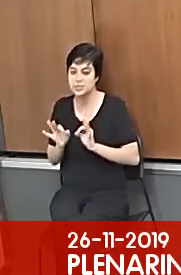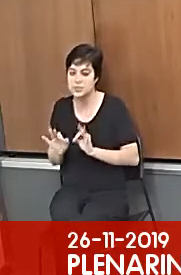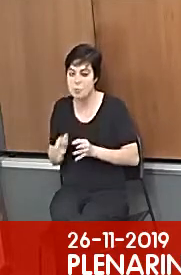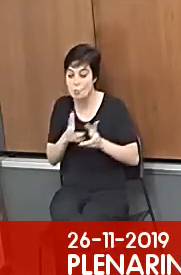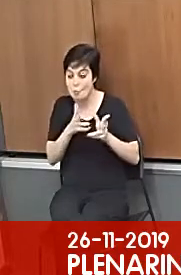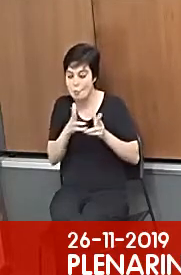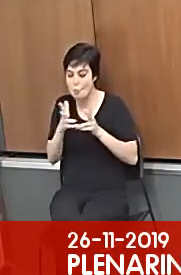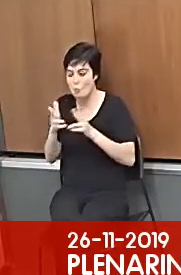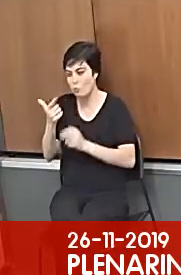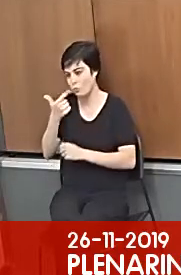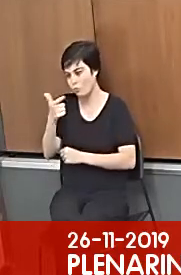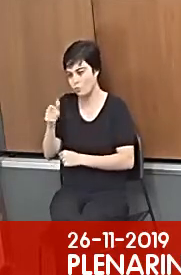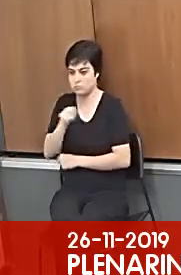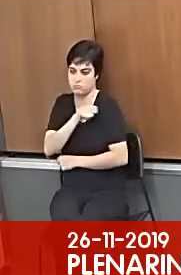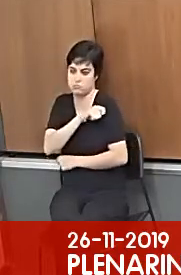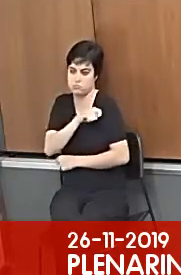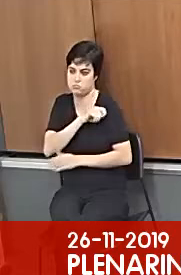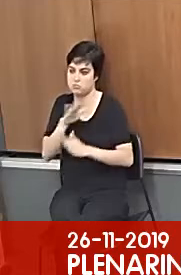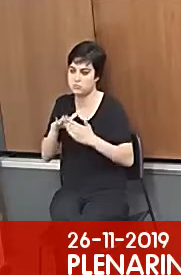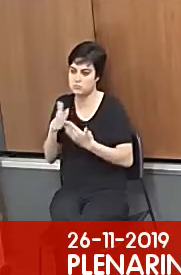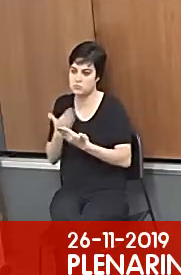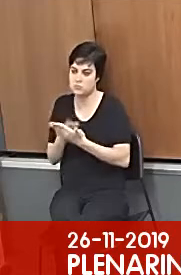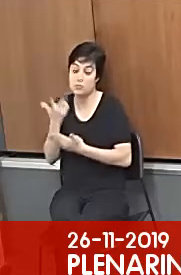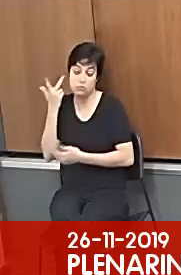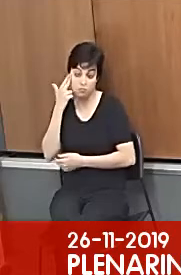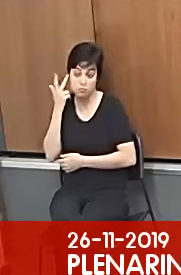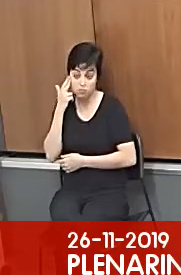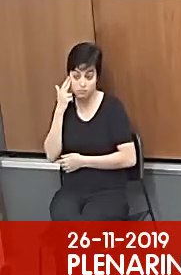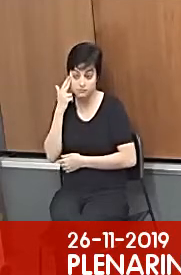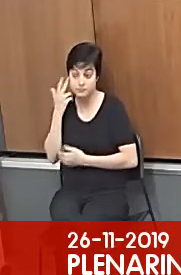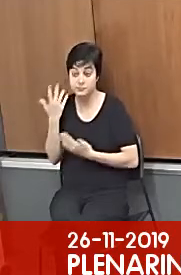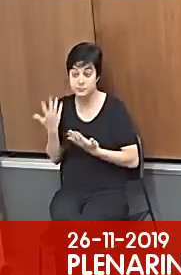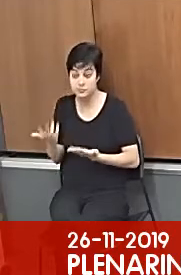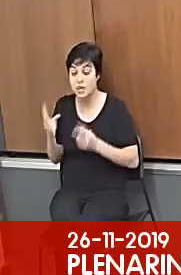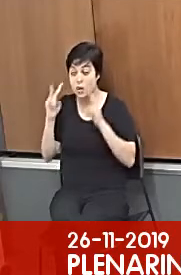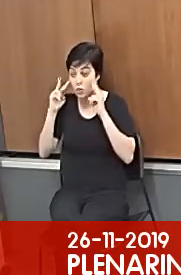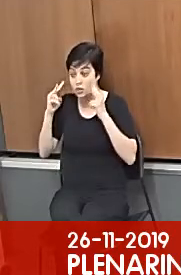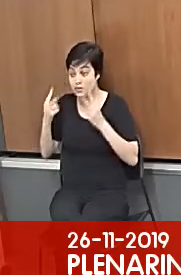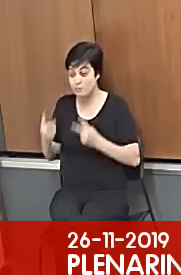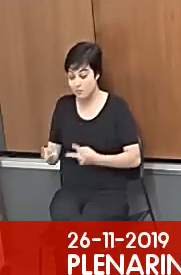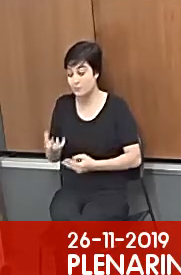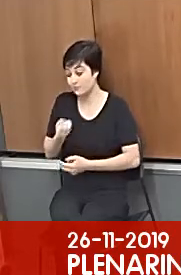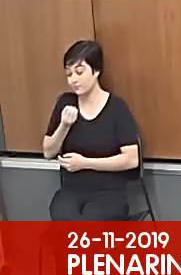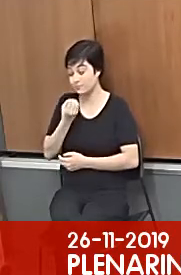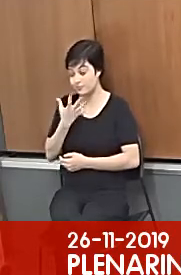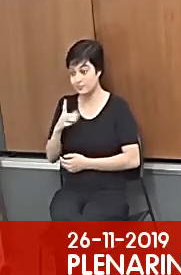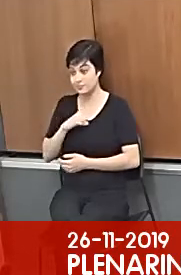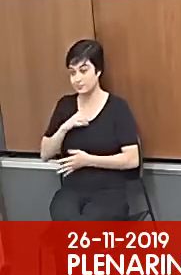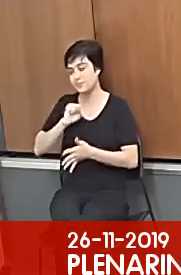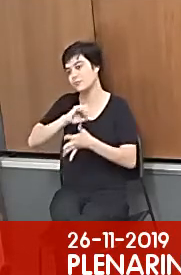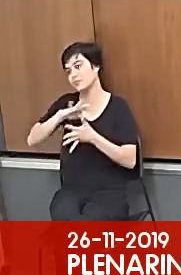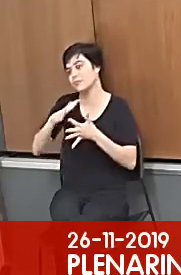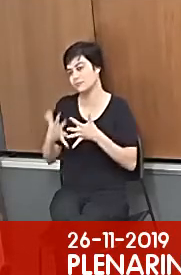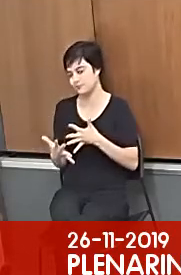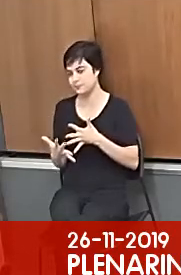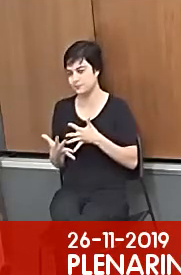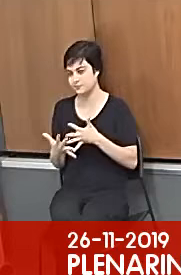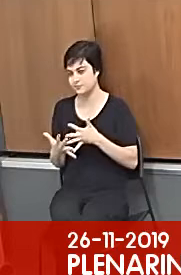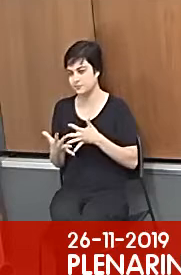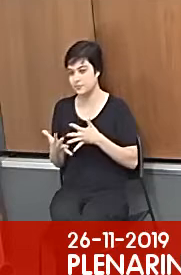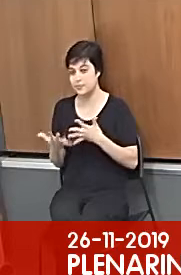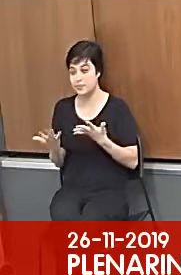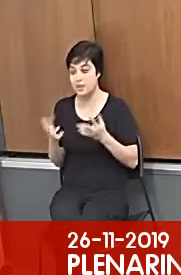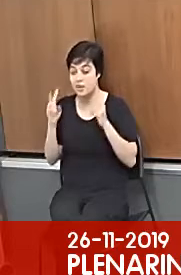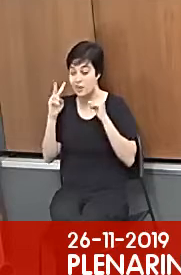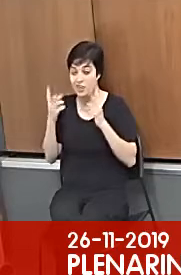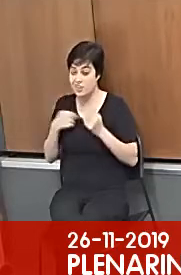os outros alunos das escolas regulares. E esse processo é o reconhecimento bonito da língua de sinais, que é muito